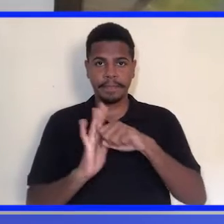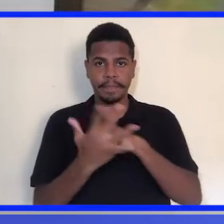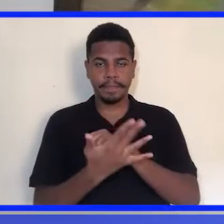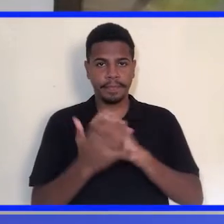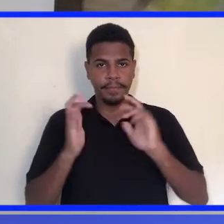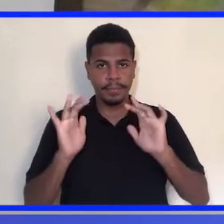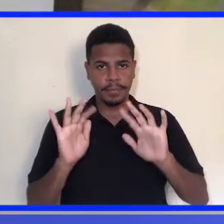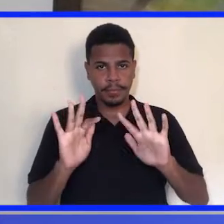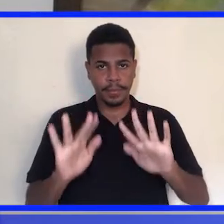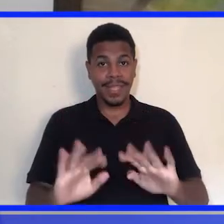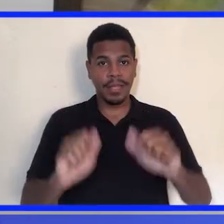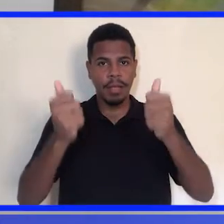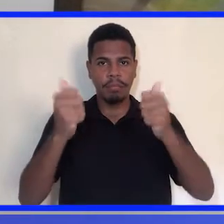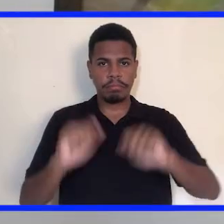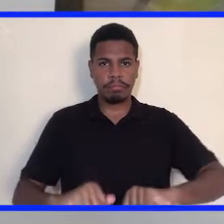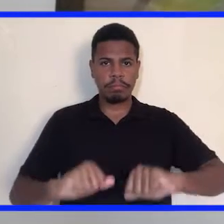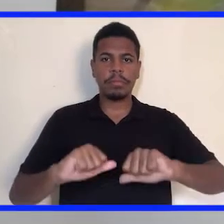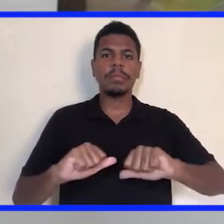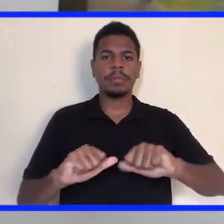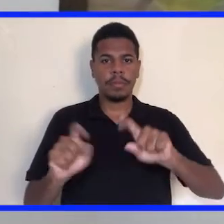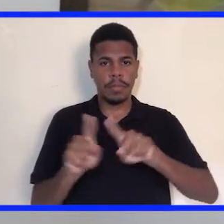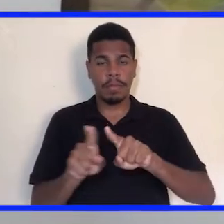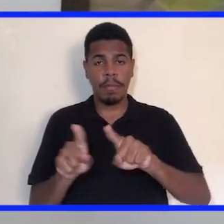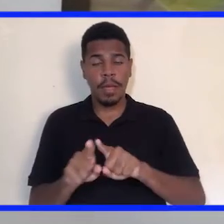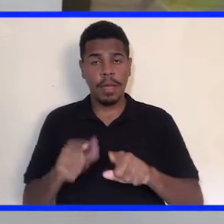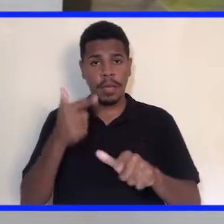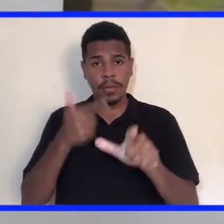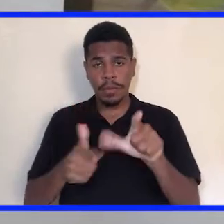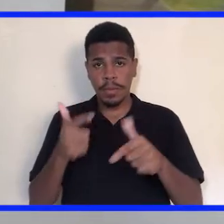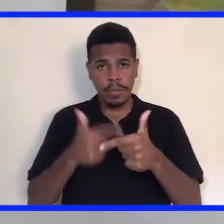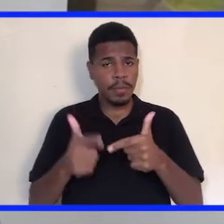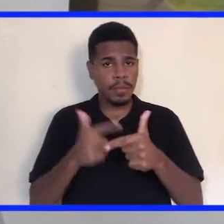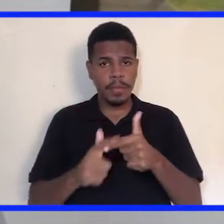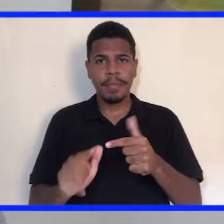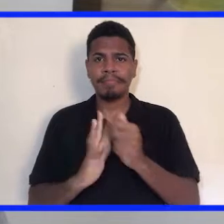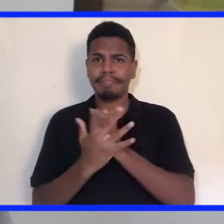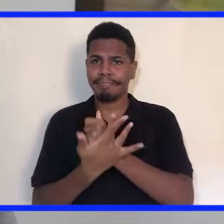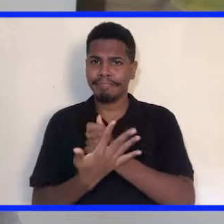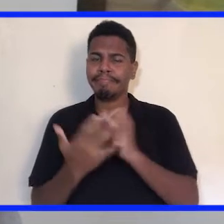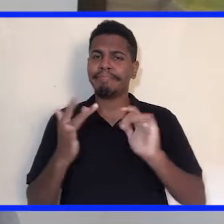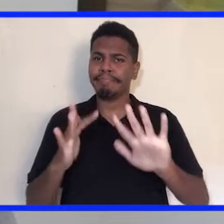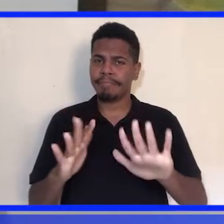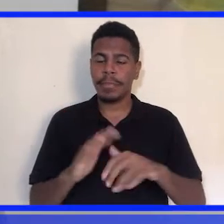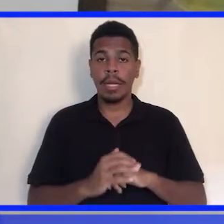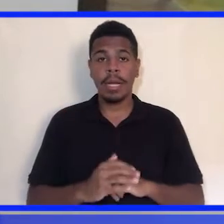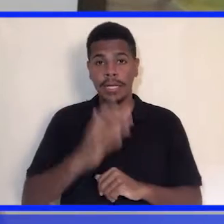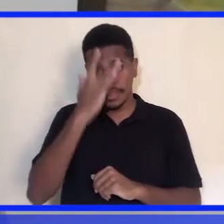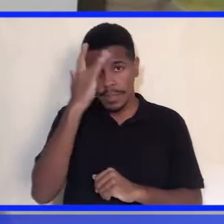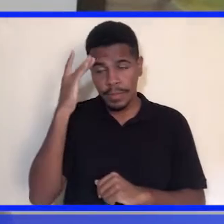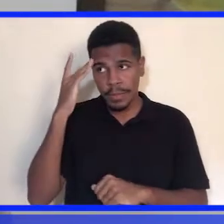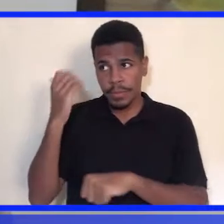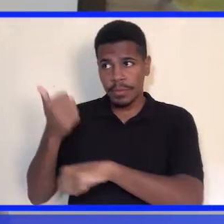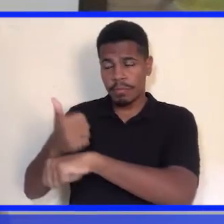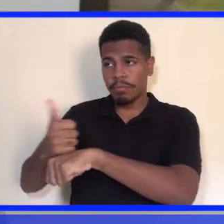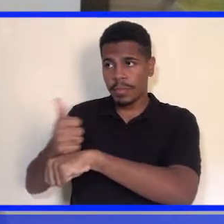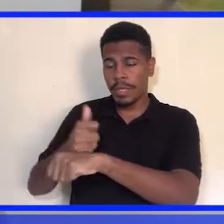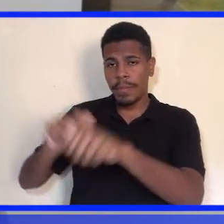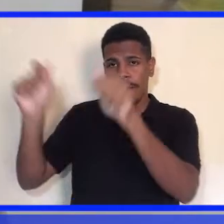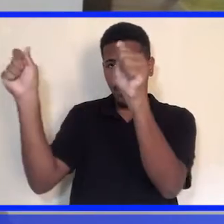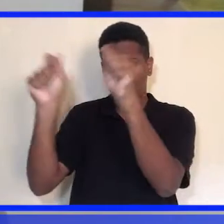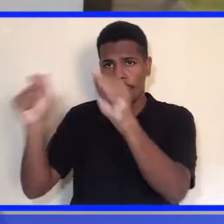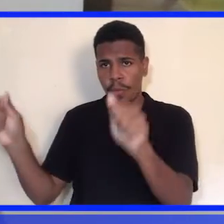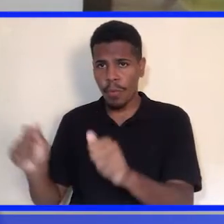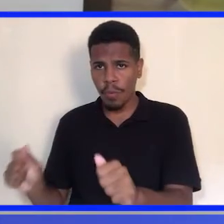tendo em vista a pandemia, a crise pandêmica e os efeitos que ela causou na classe artística, a maioria dos